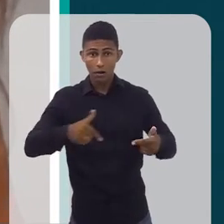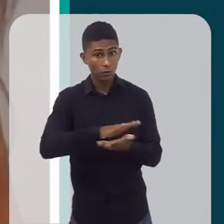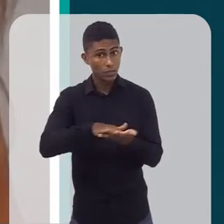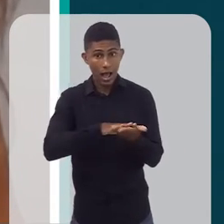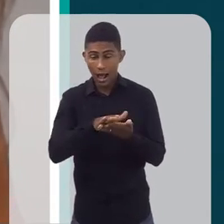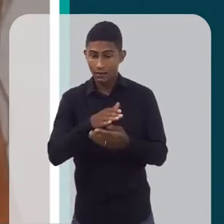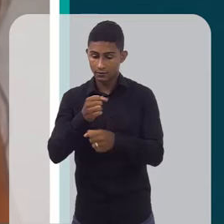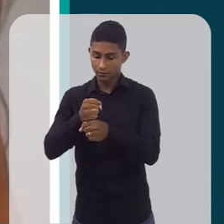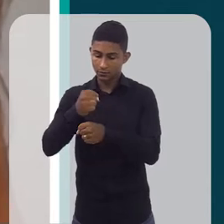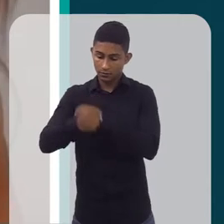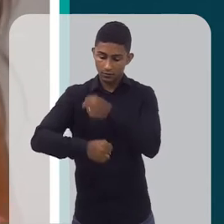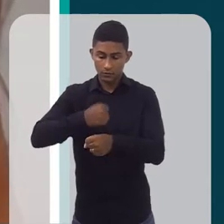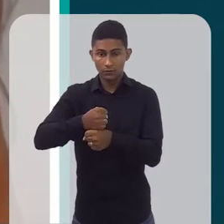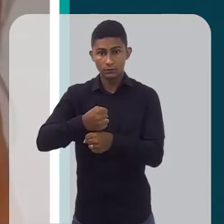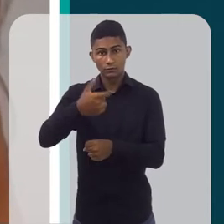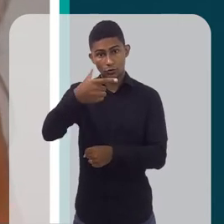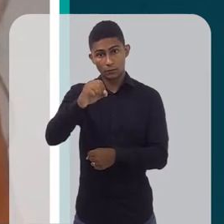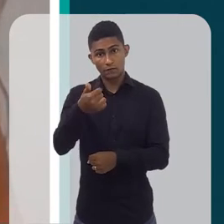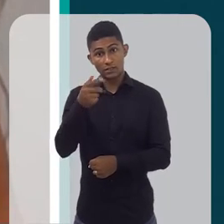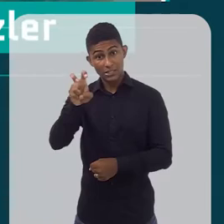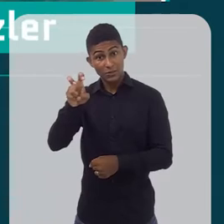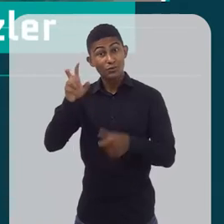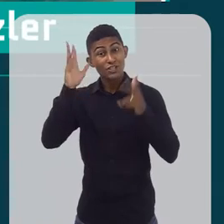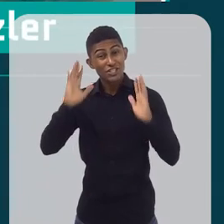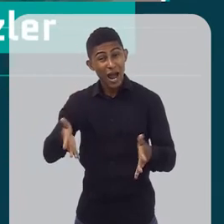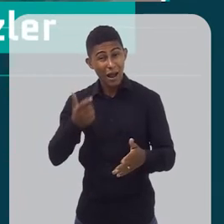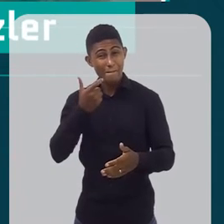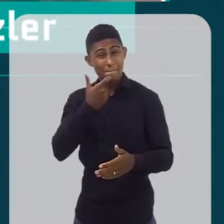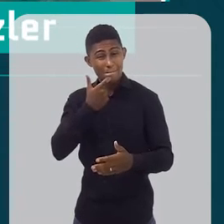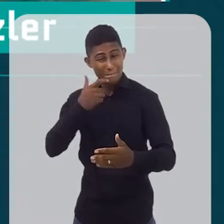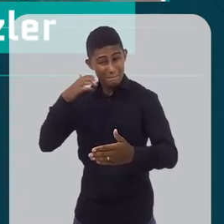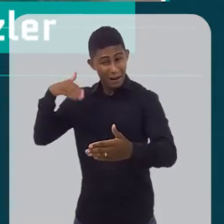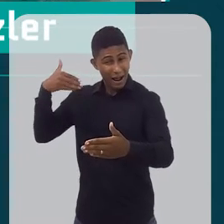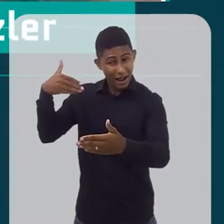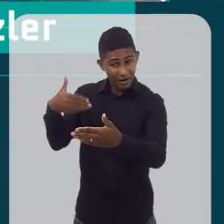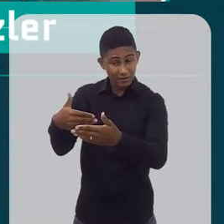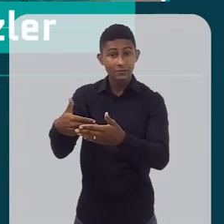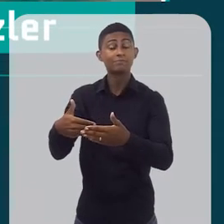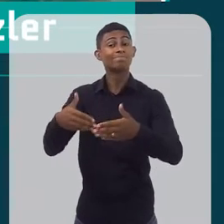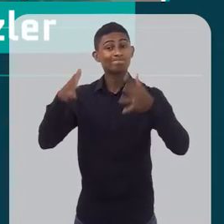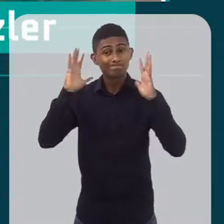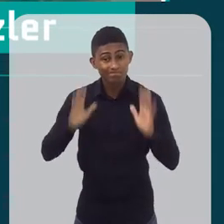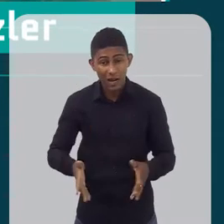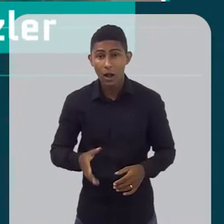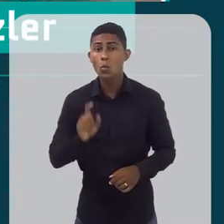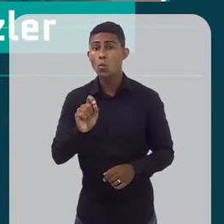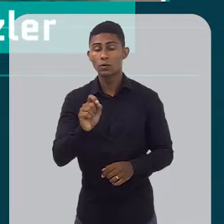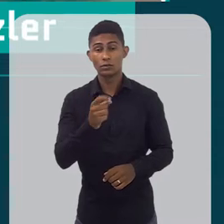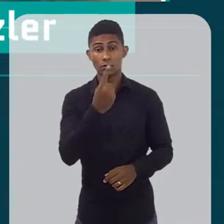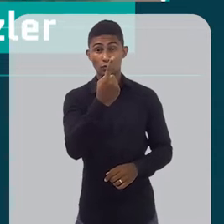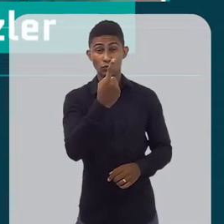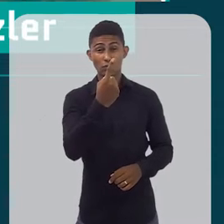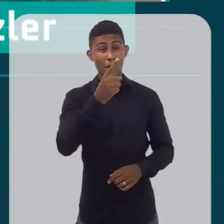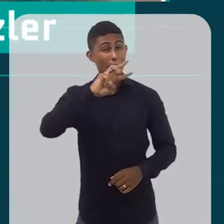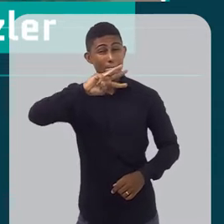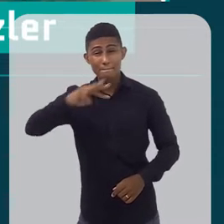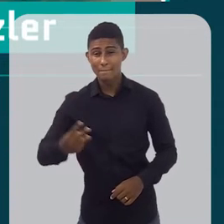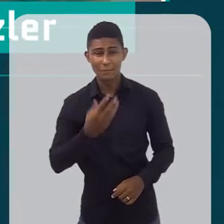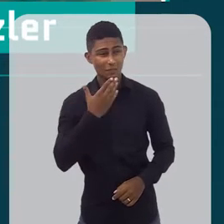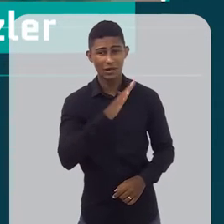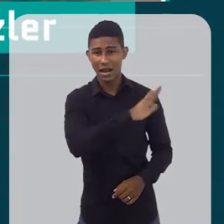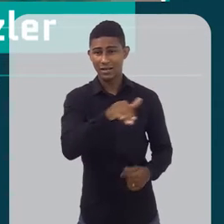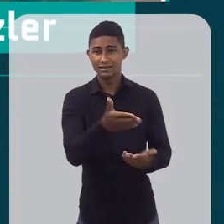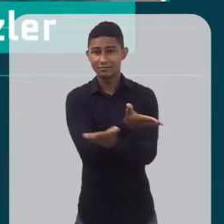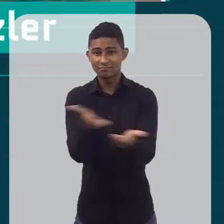em 2025, que é logo agora, né, pertinho, nós podemos ter já 1 milhão de crianças já